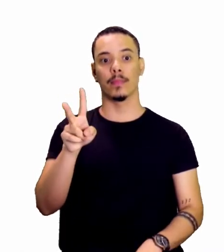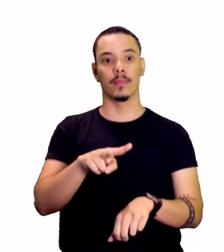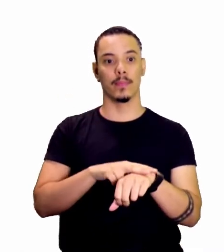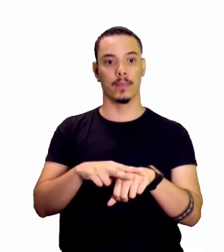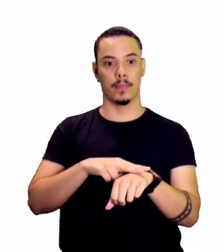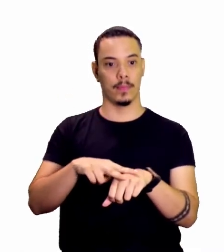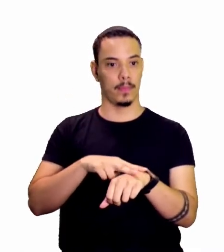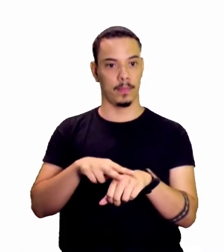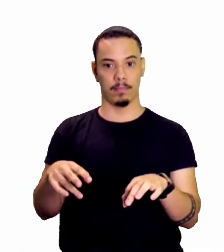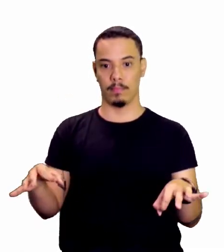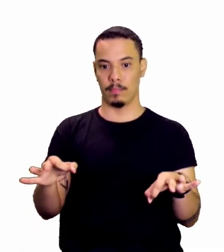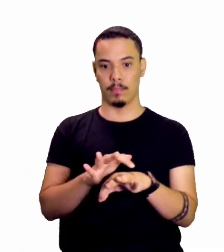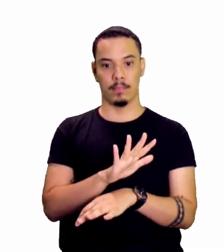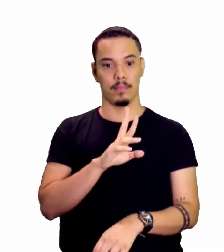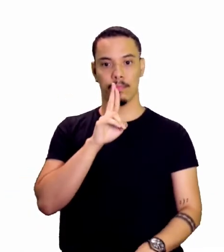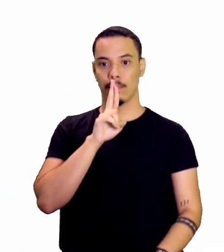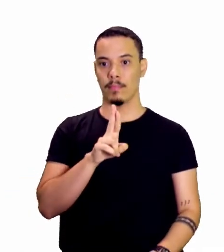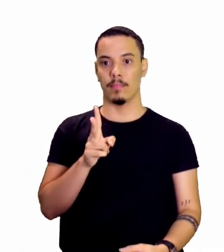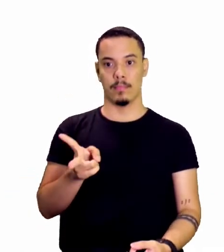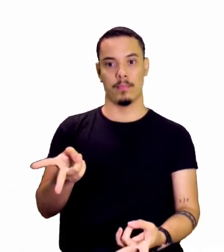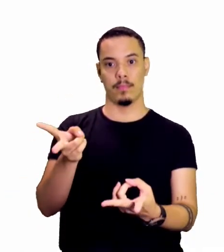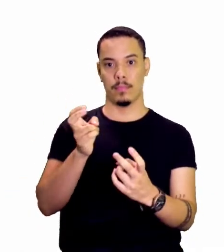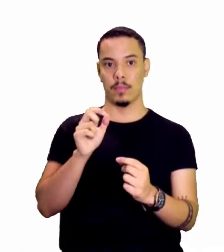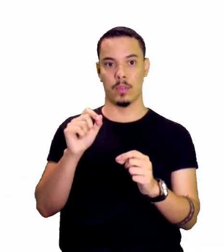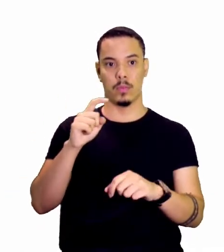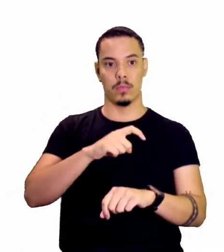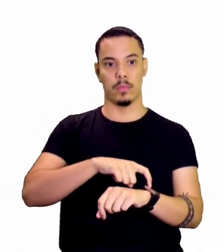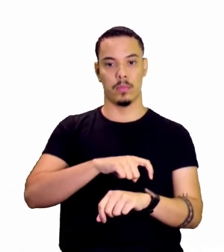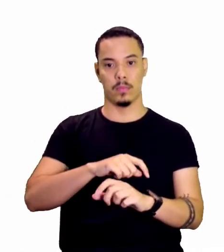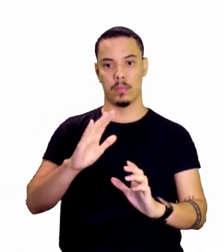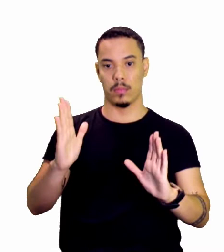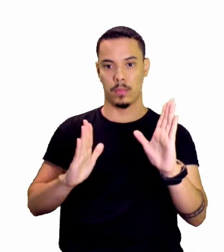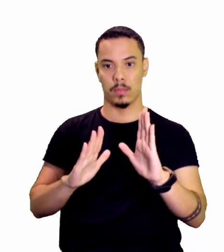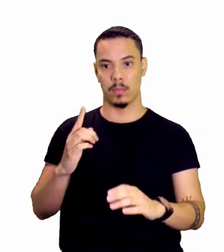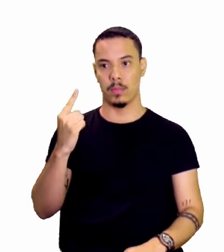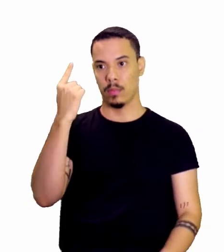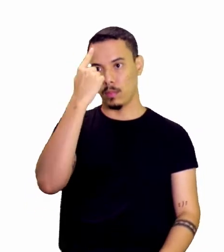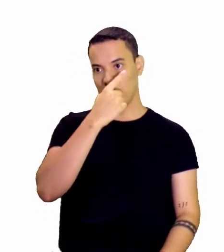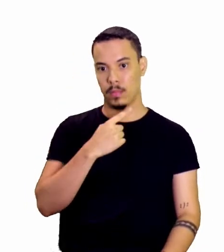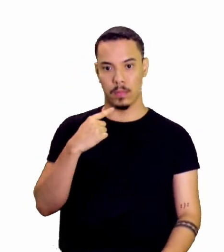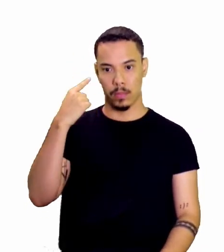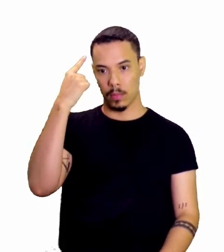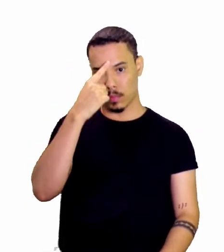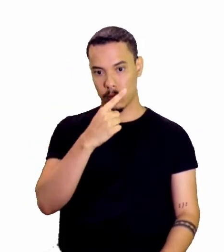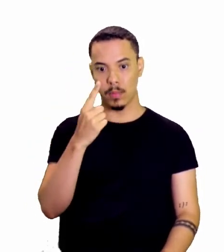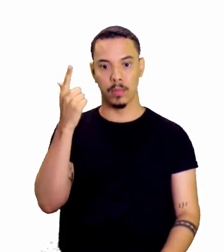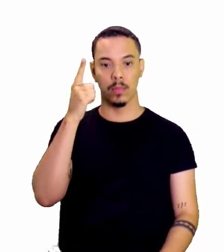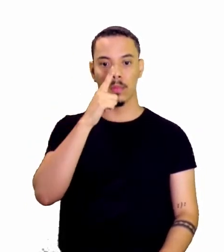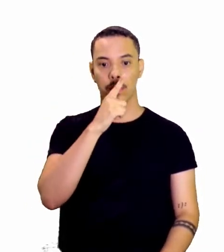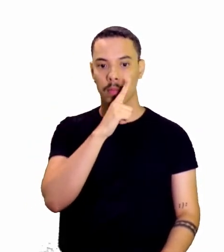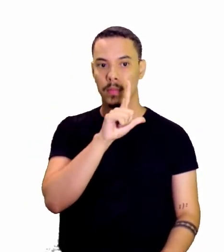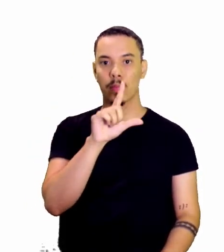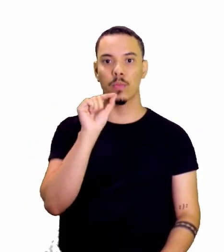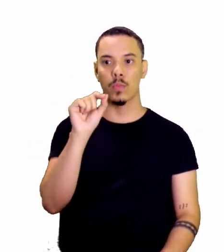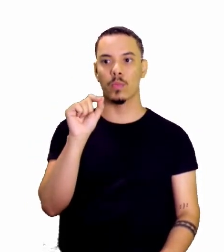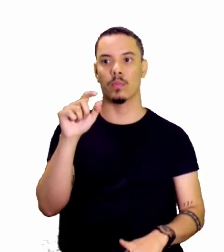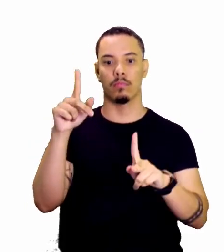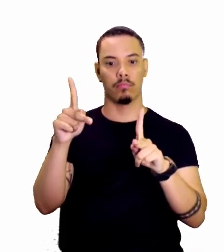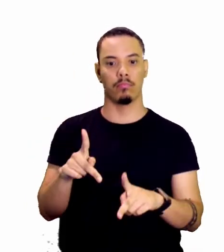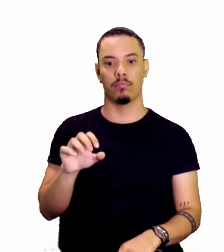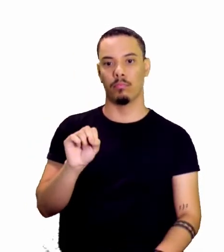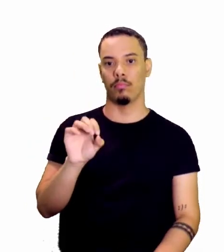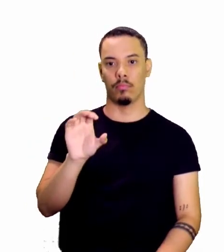pessoal foi não percebemos que no instante de uma hora ele tava ocupando a posição